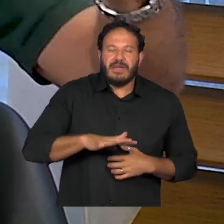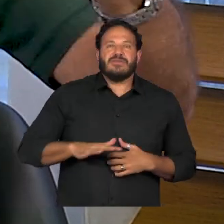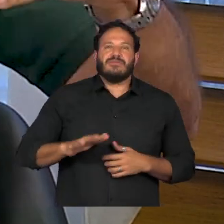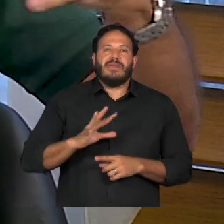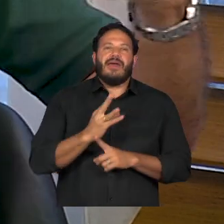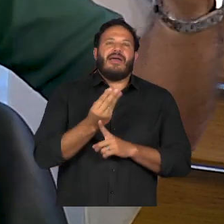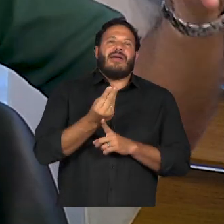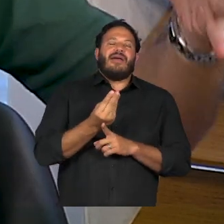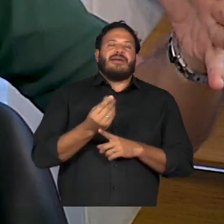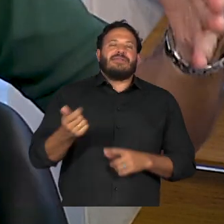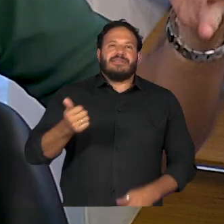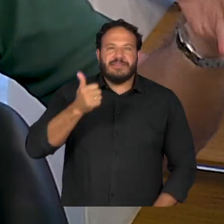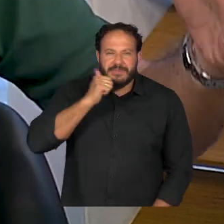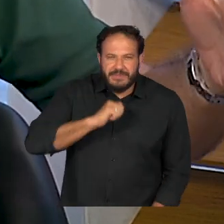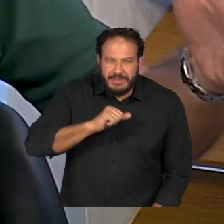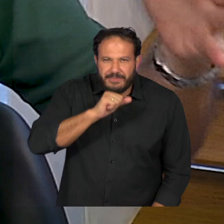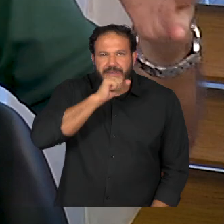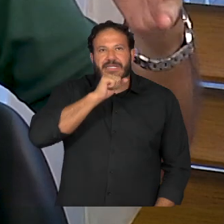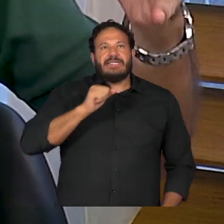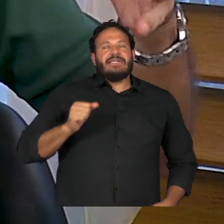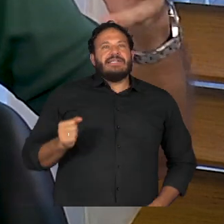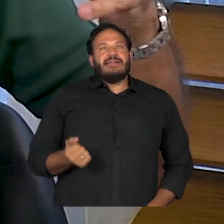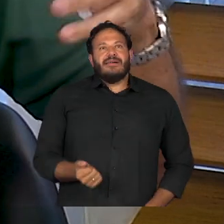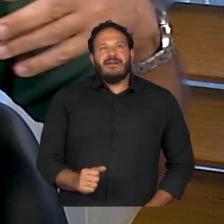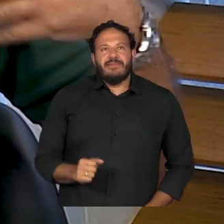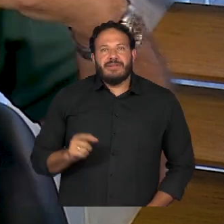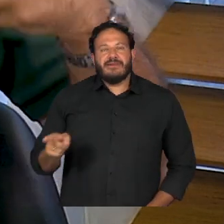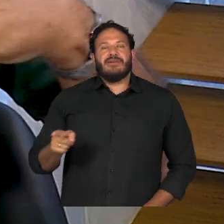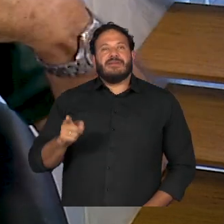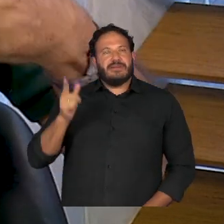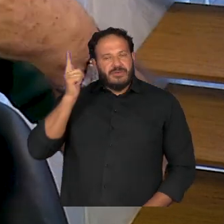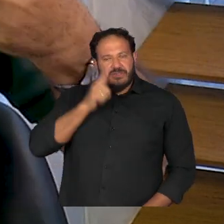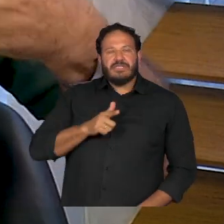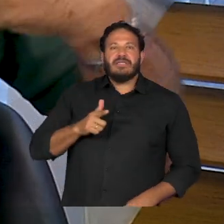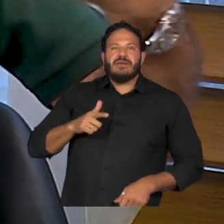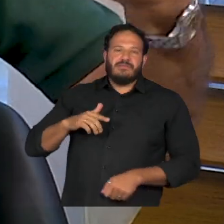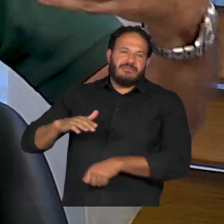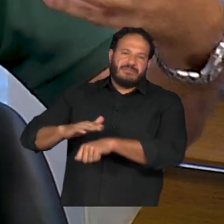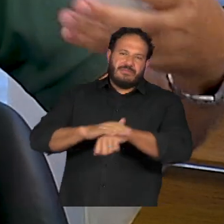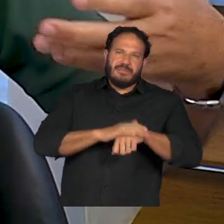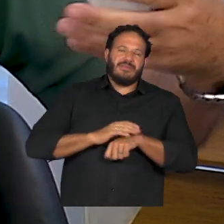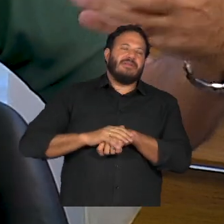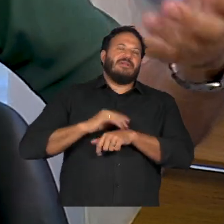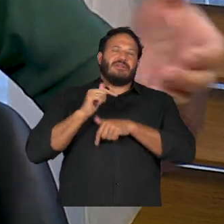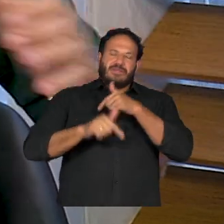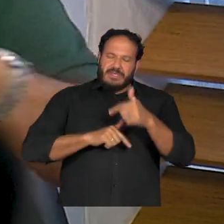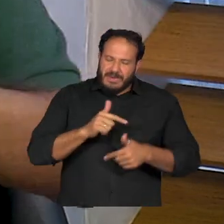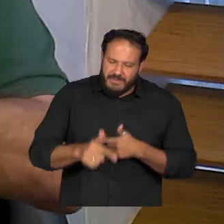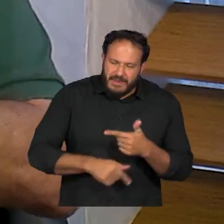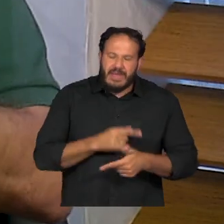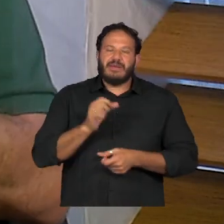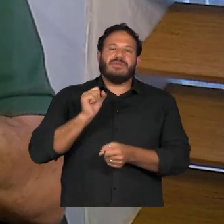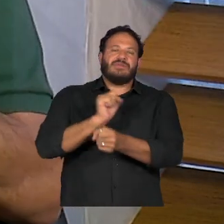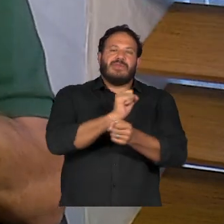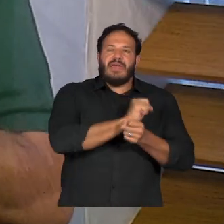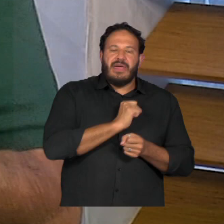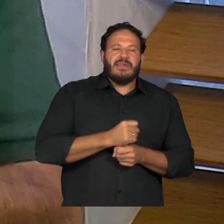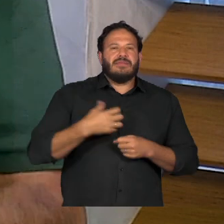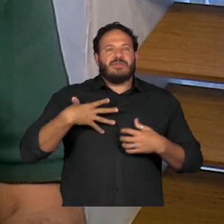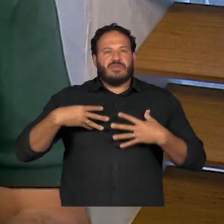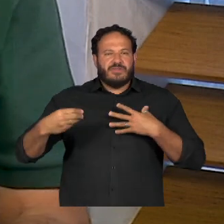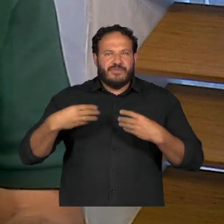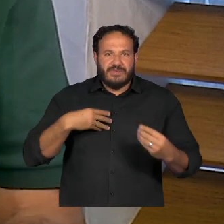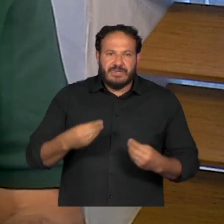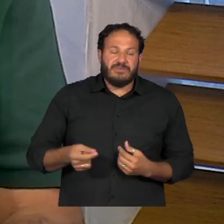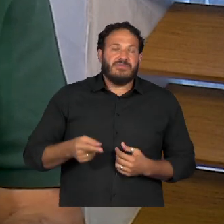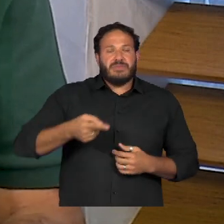mães eh para que elas possam ter um trabalho enquanto esperam seus filhos lá e